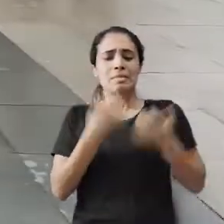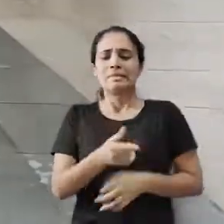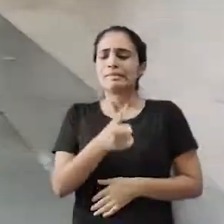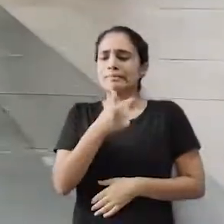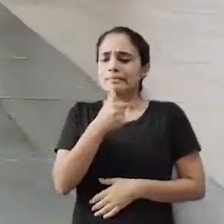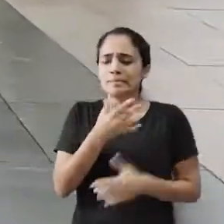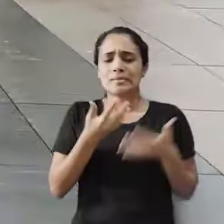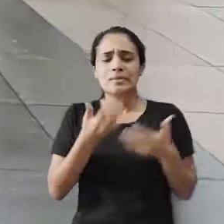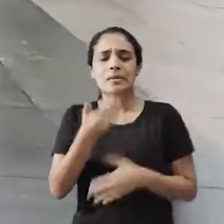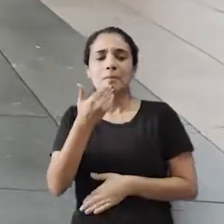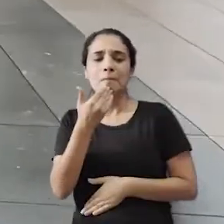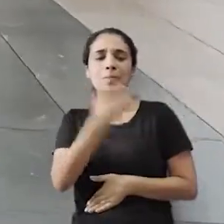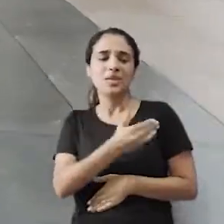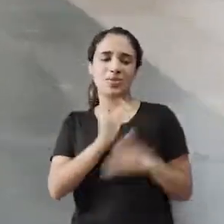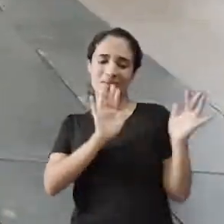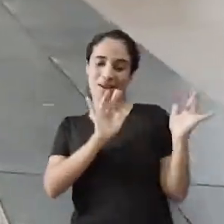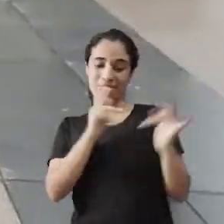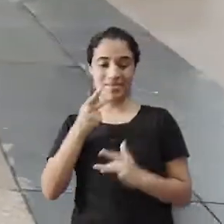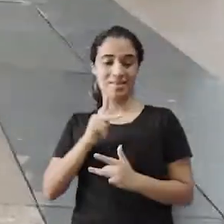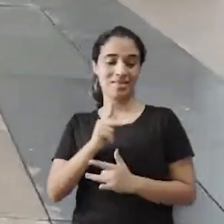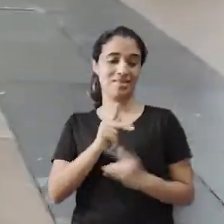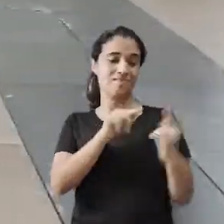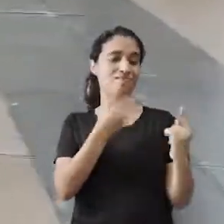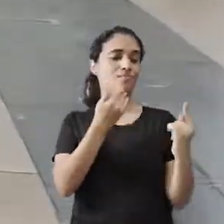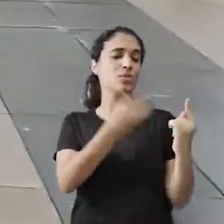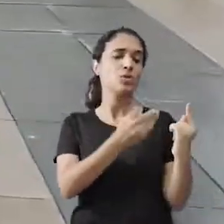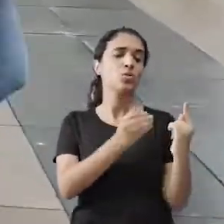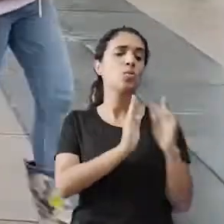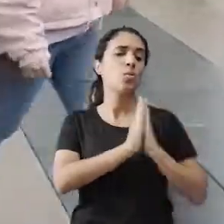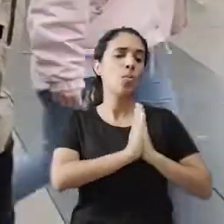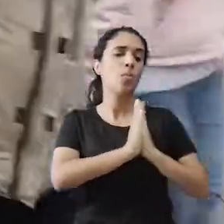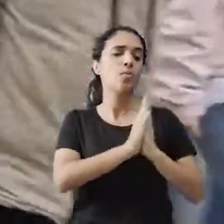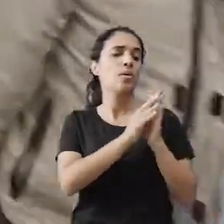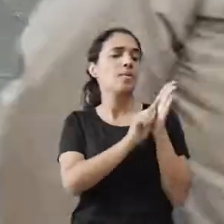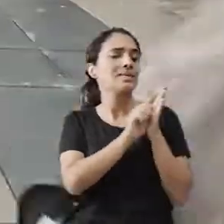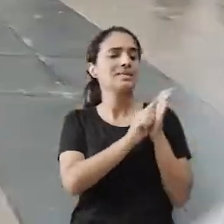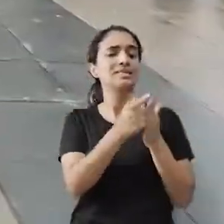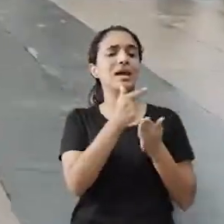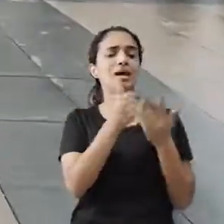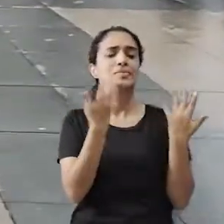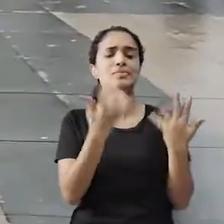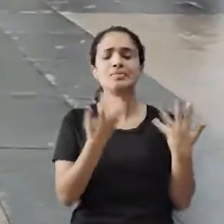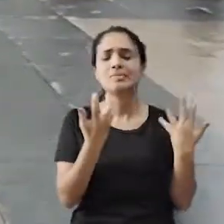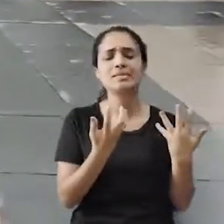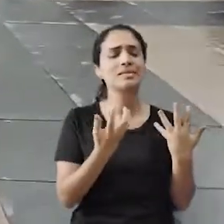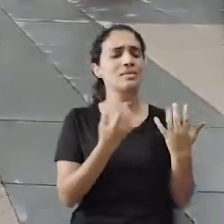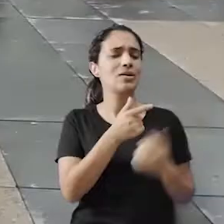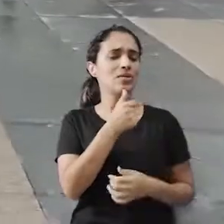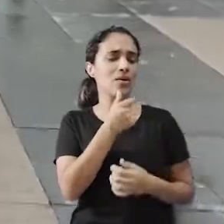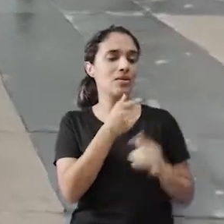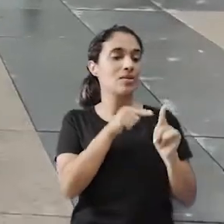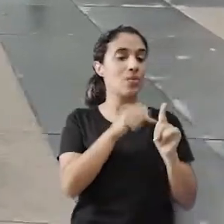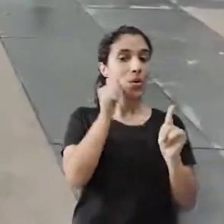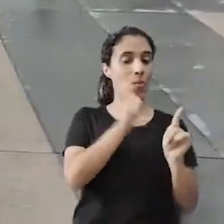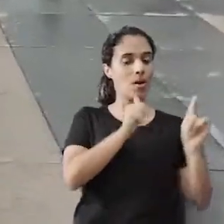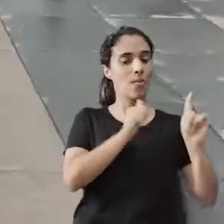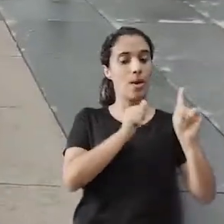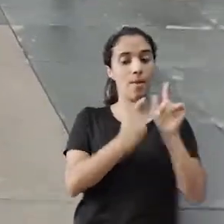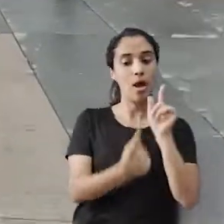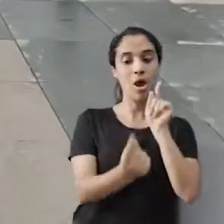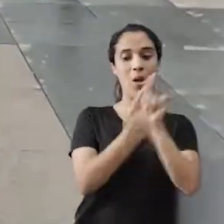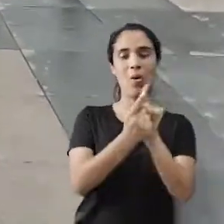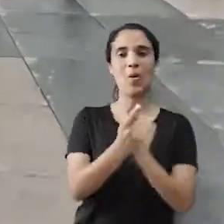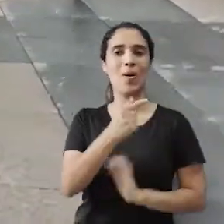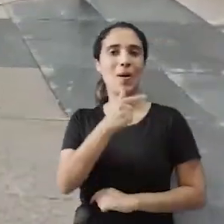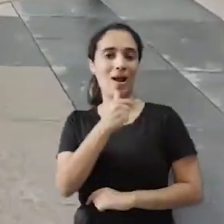uma paquera dele, né, para procurar água. E ela acabou encontrando aqui